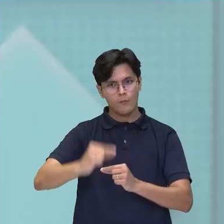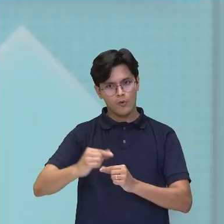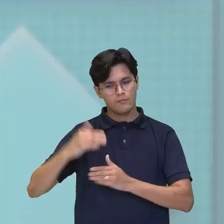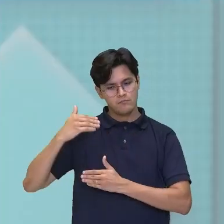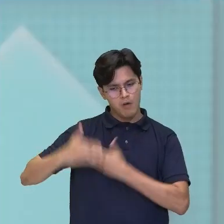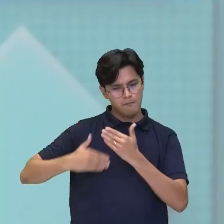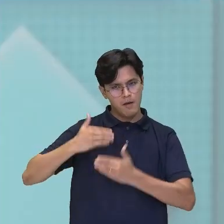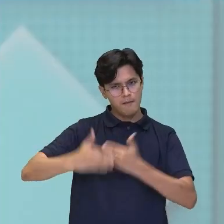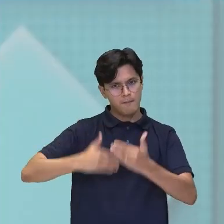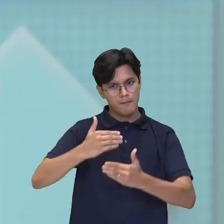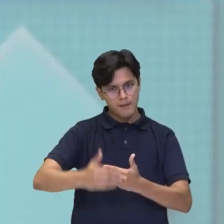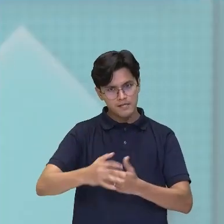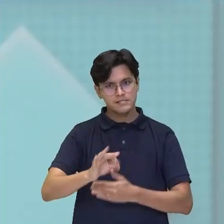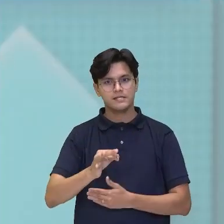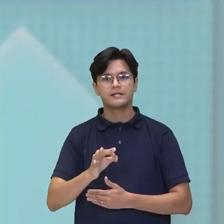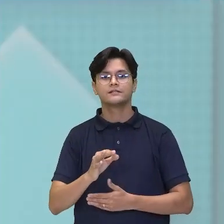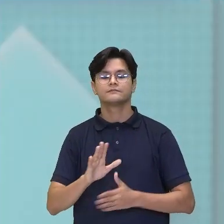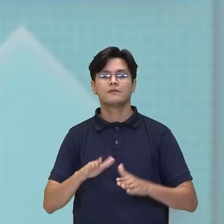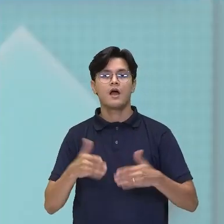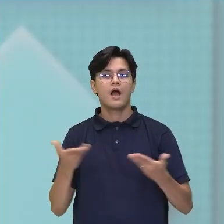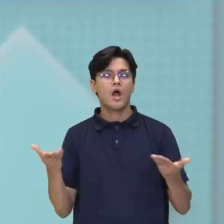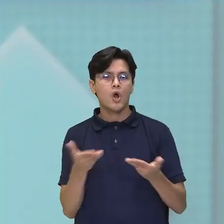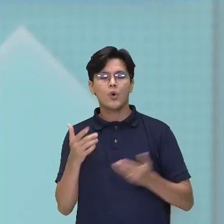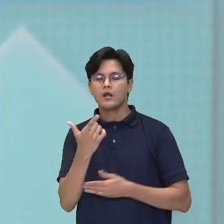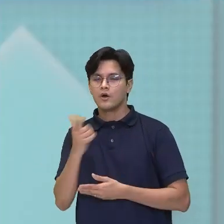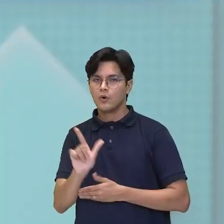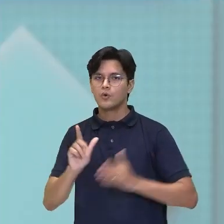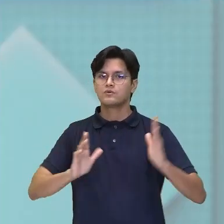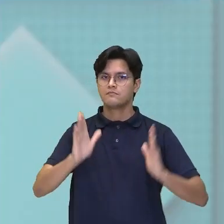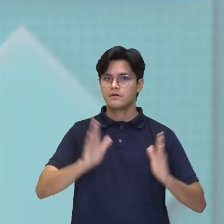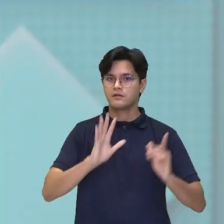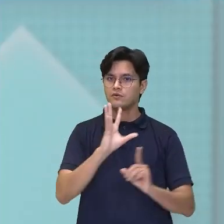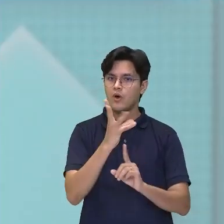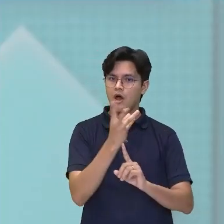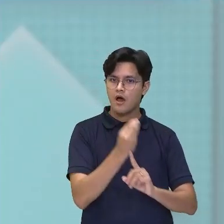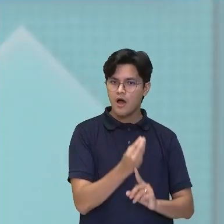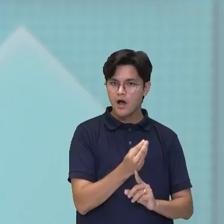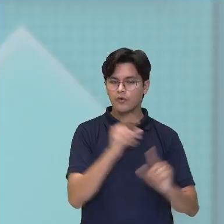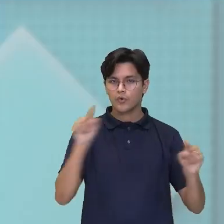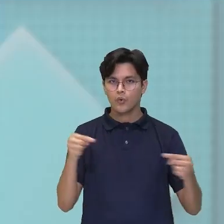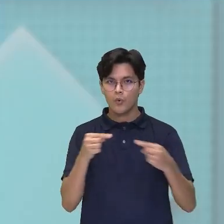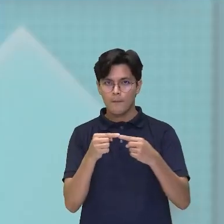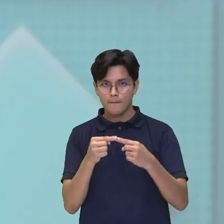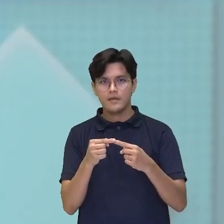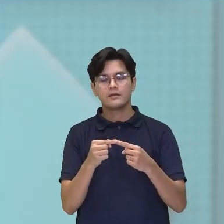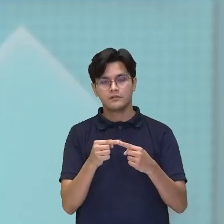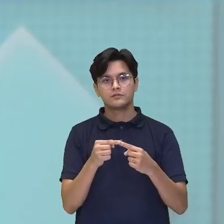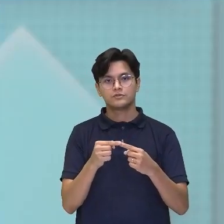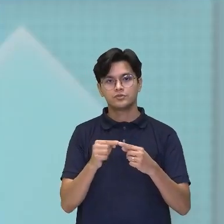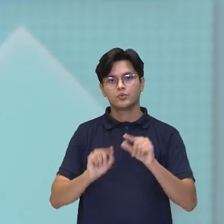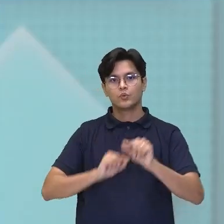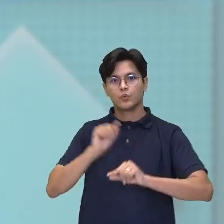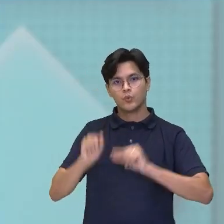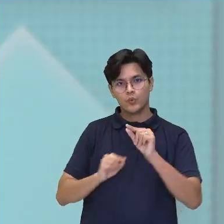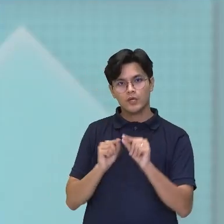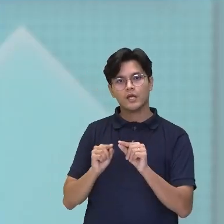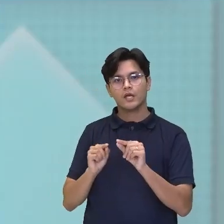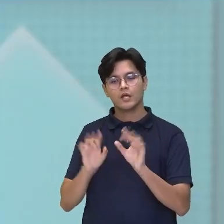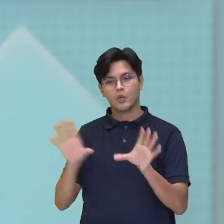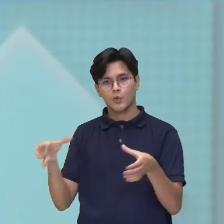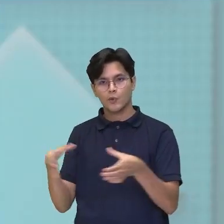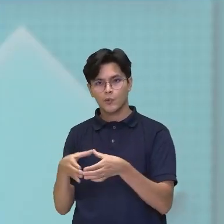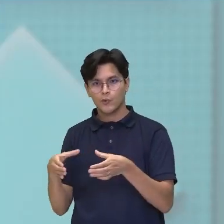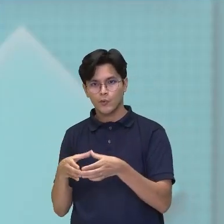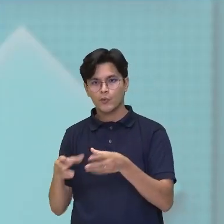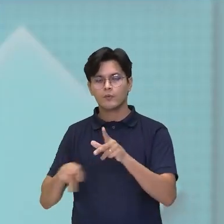da arte antiga, né, que envolve uma civilização que ela está envolvida em mistérios, principalmente o